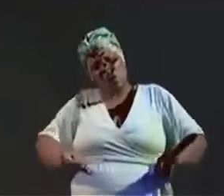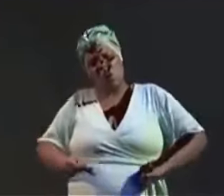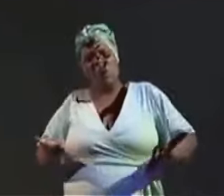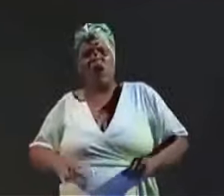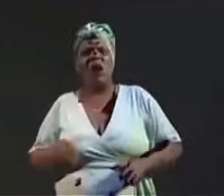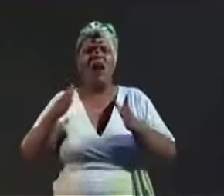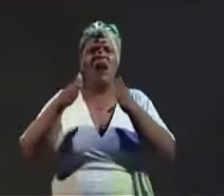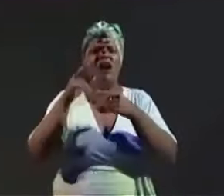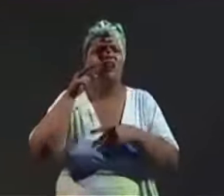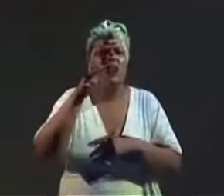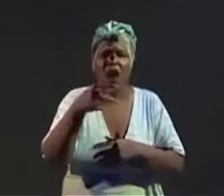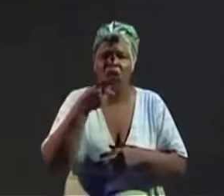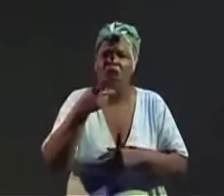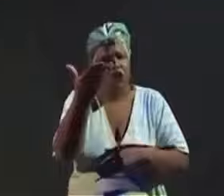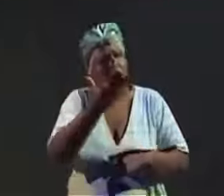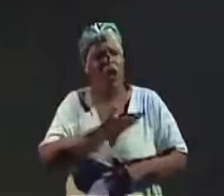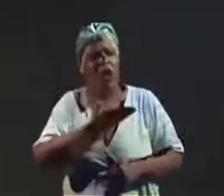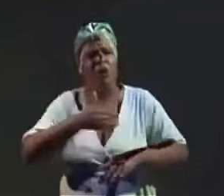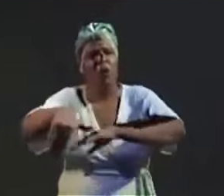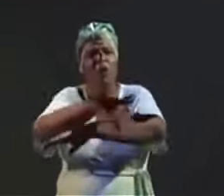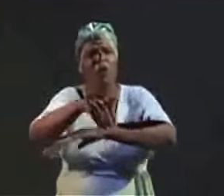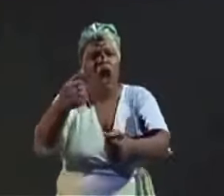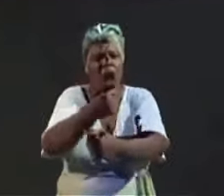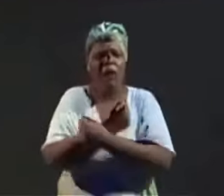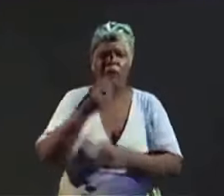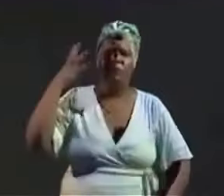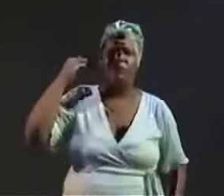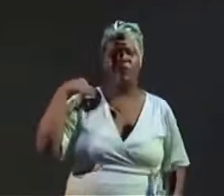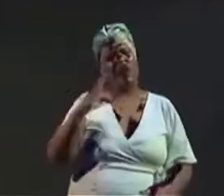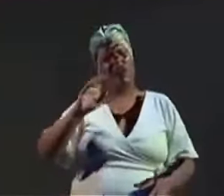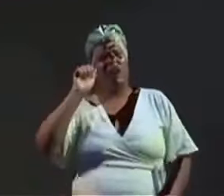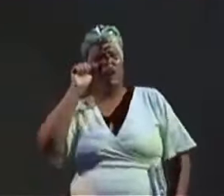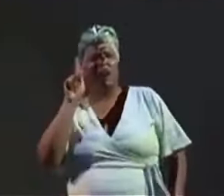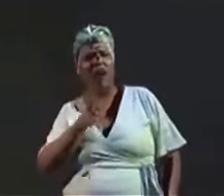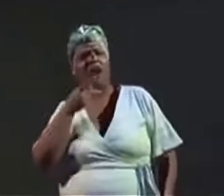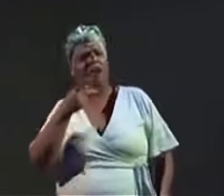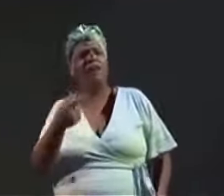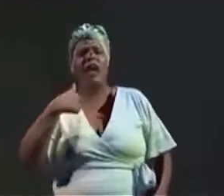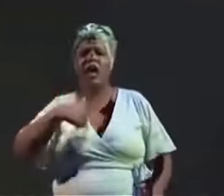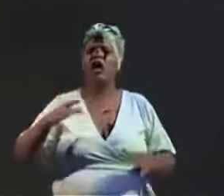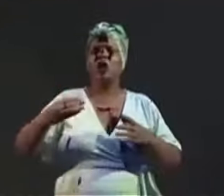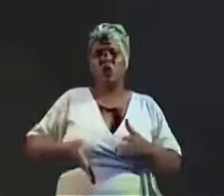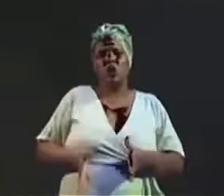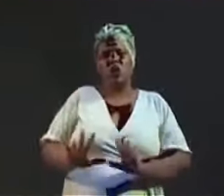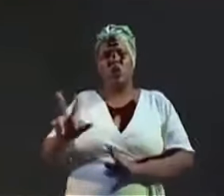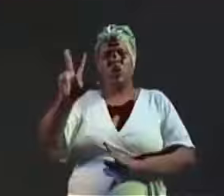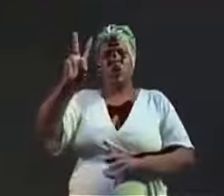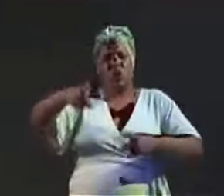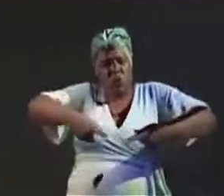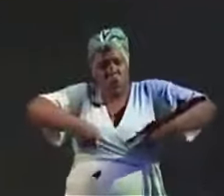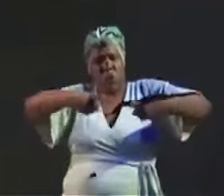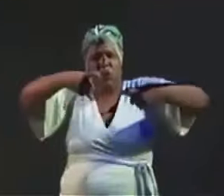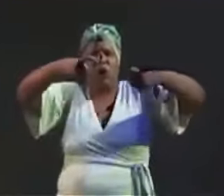armadilha, ambição. Eu falei, chamo, passa, vem pra rua, abraça o causada, vacilão. O moleque que é cria da favela, vem da massa guerreira, corre,